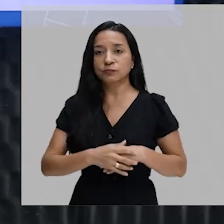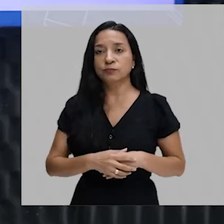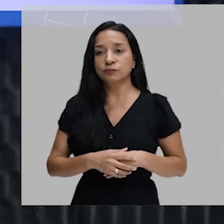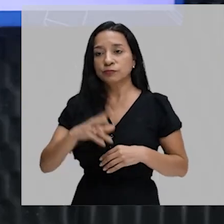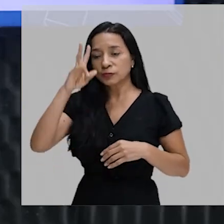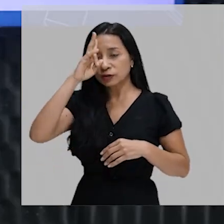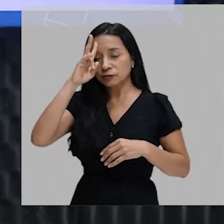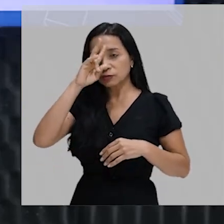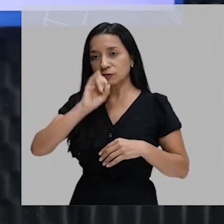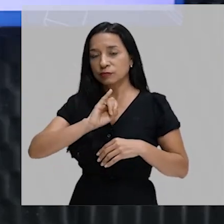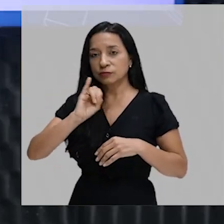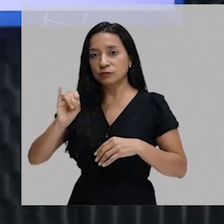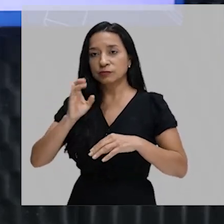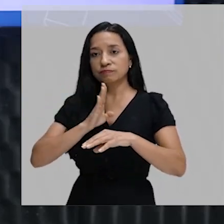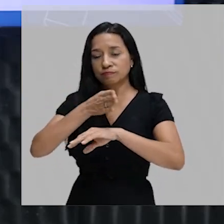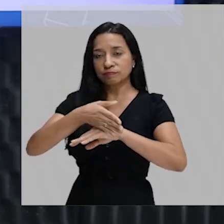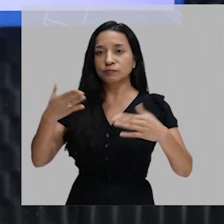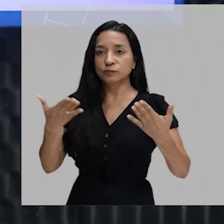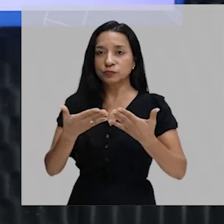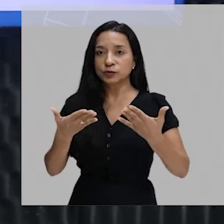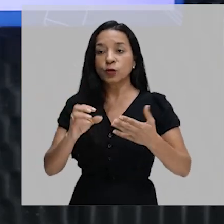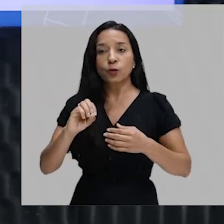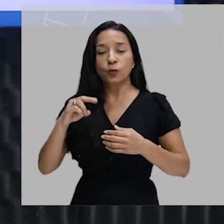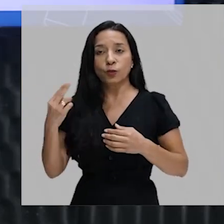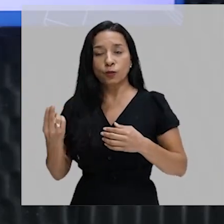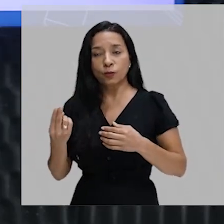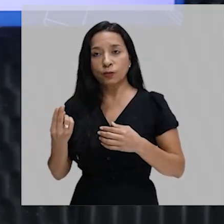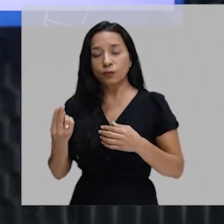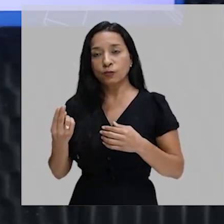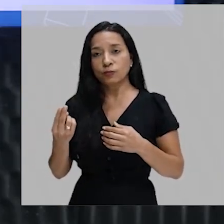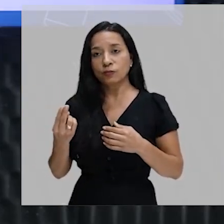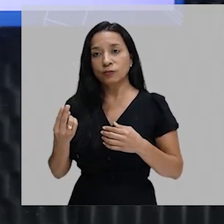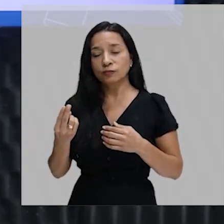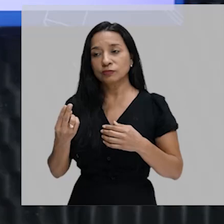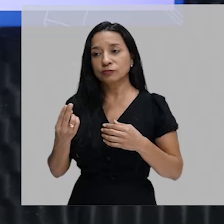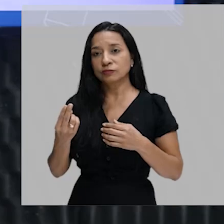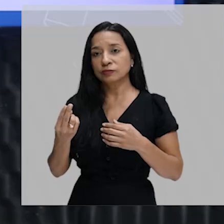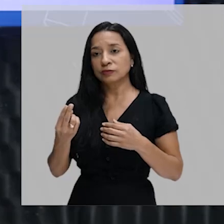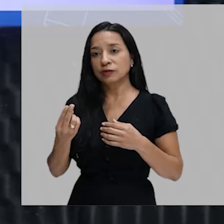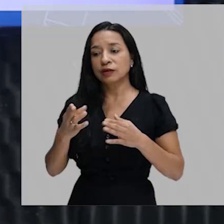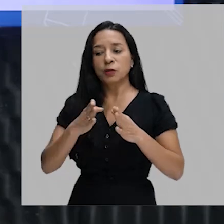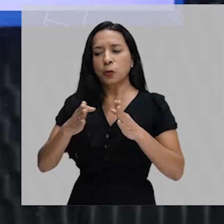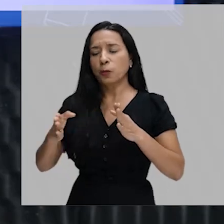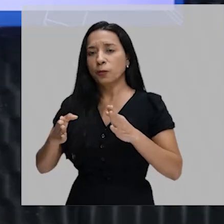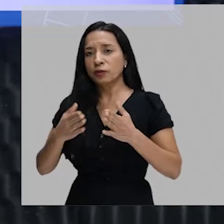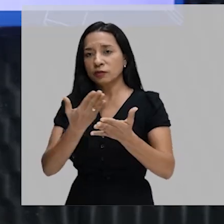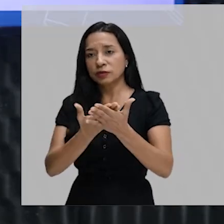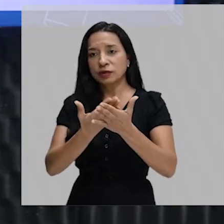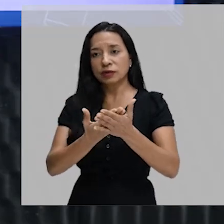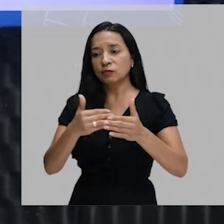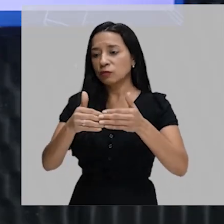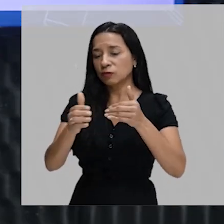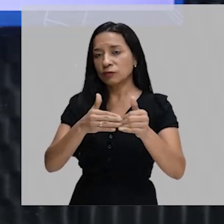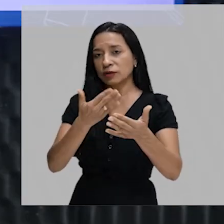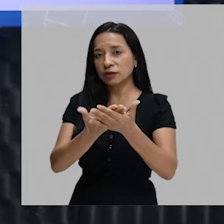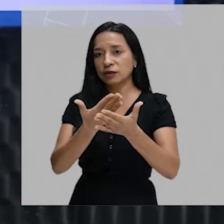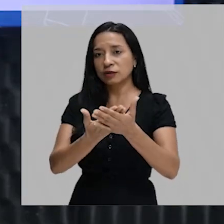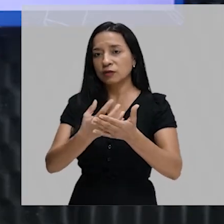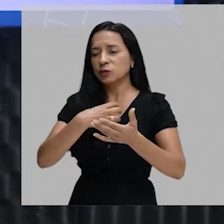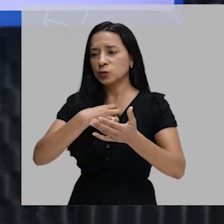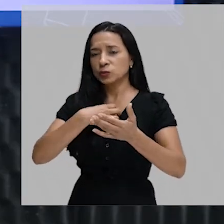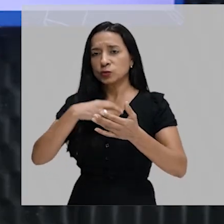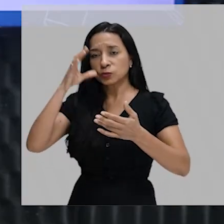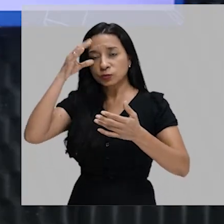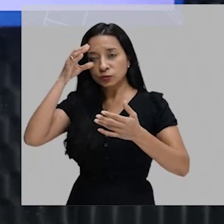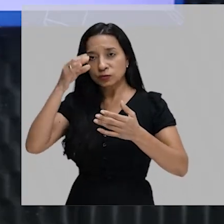você entrou agora, ou vai entrar, de repente está no meio da aula ou de qualquer outra aula, sentiu curiosidade,